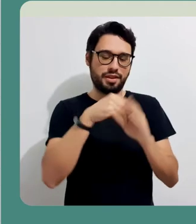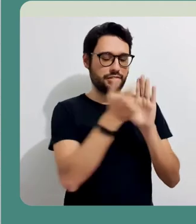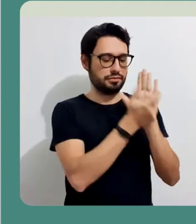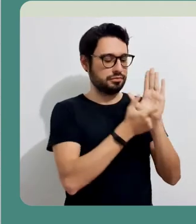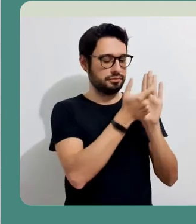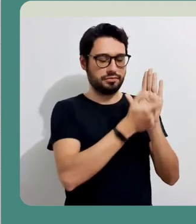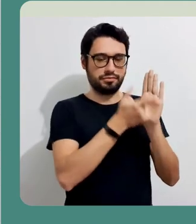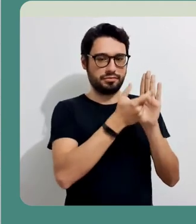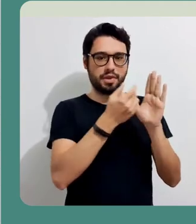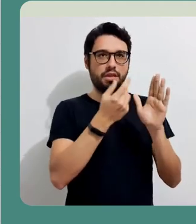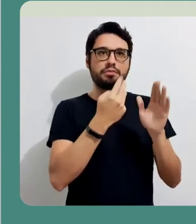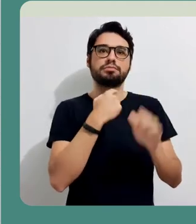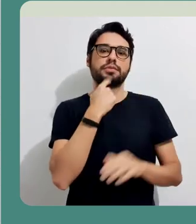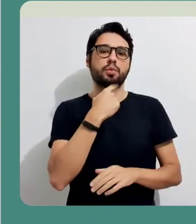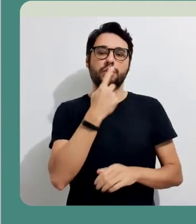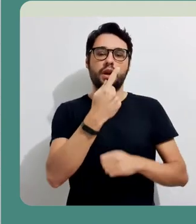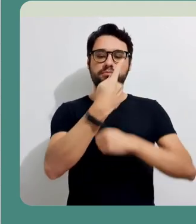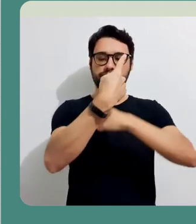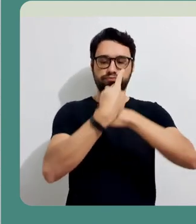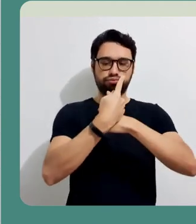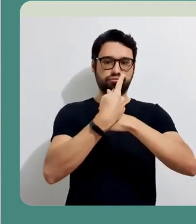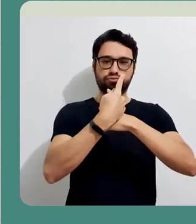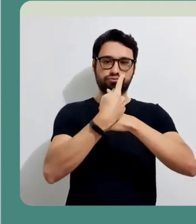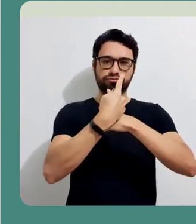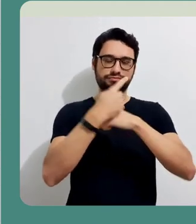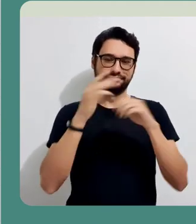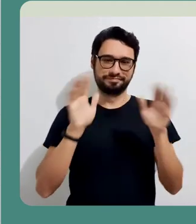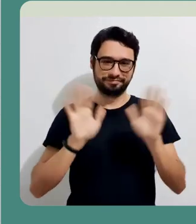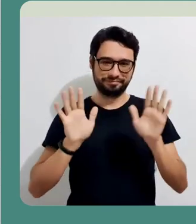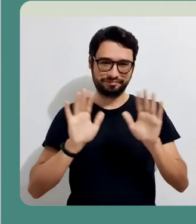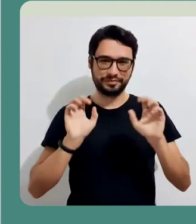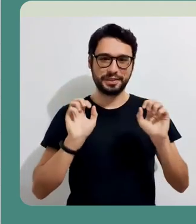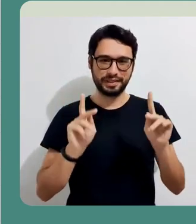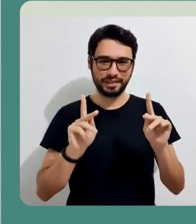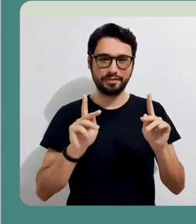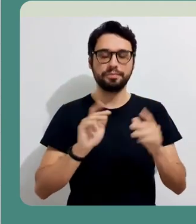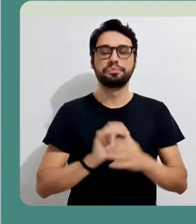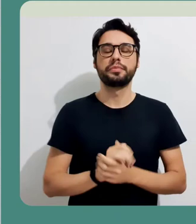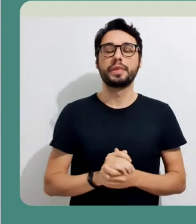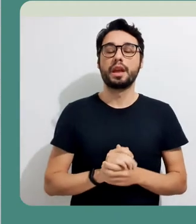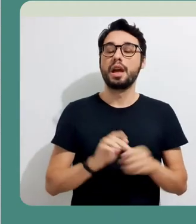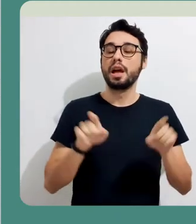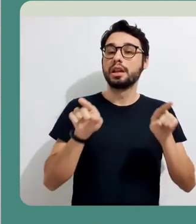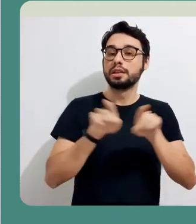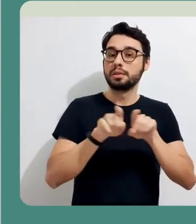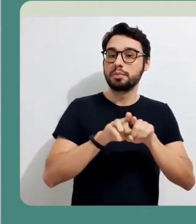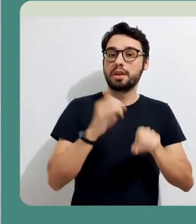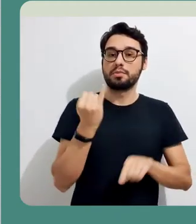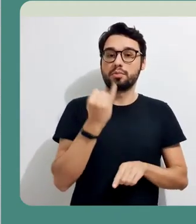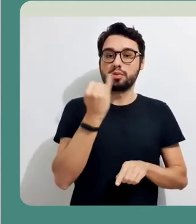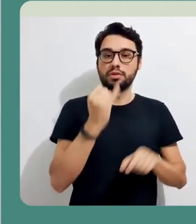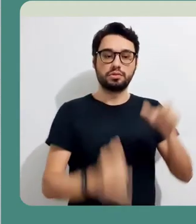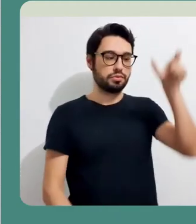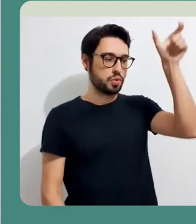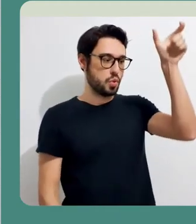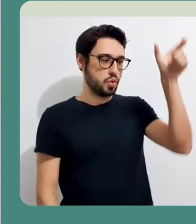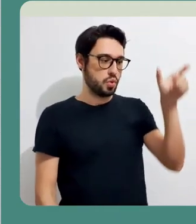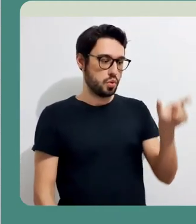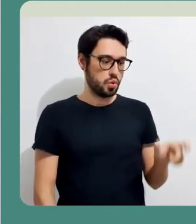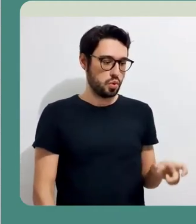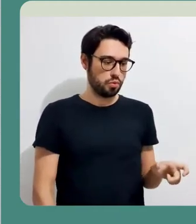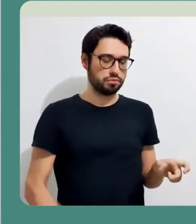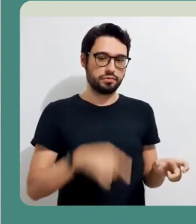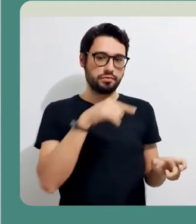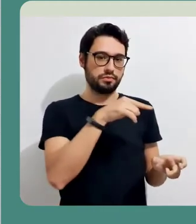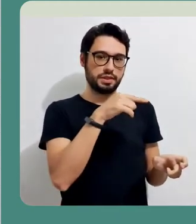faz captura de vídeo então em momento algum você vai conseguir capturar sua imagem por exemplo uma outra questão que é importante ressaltar que